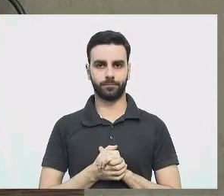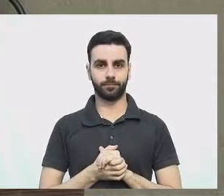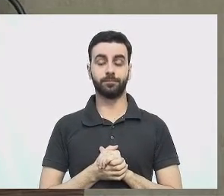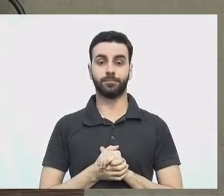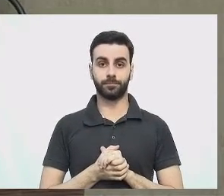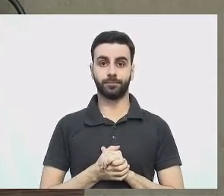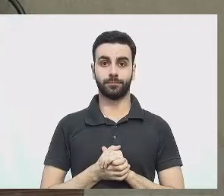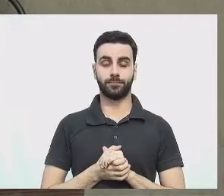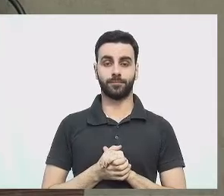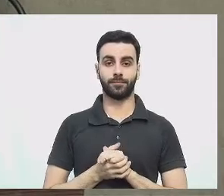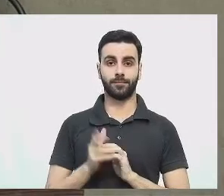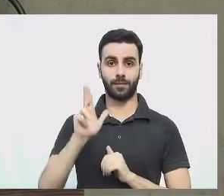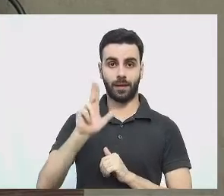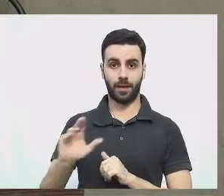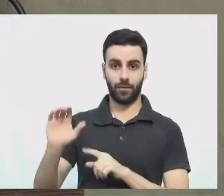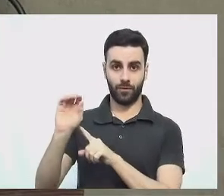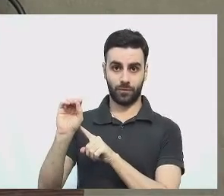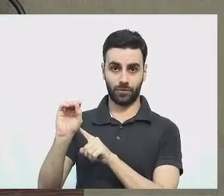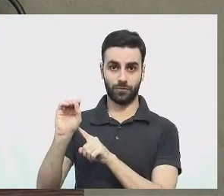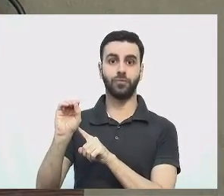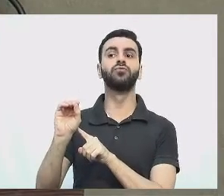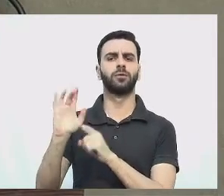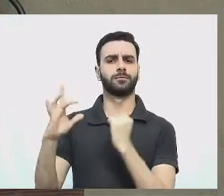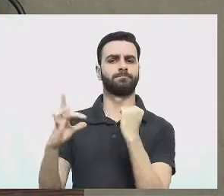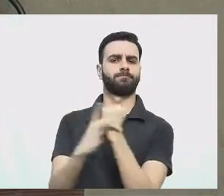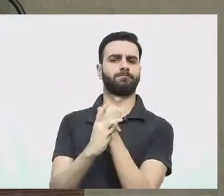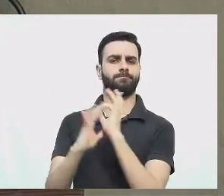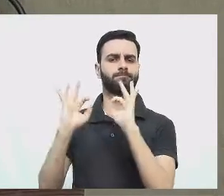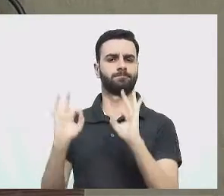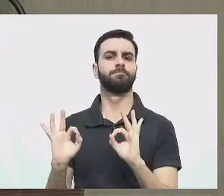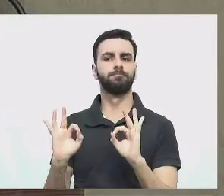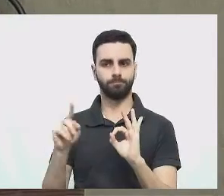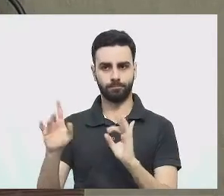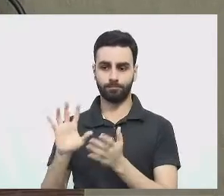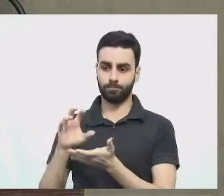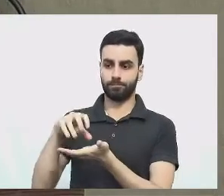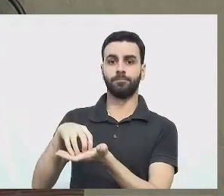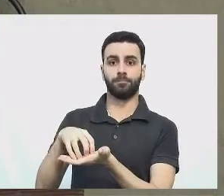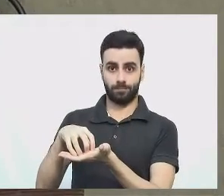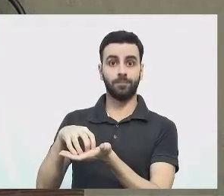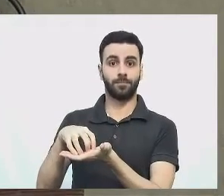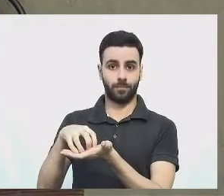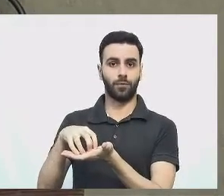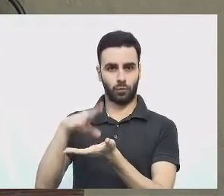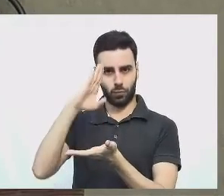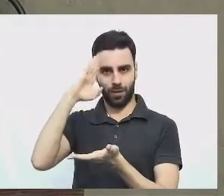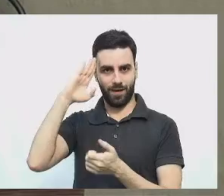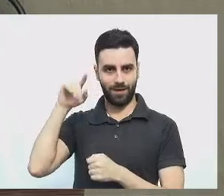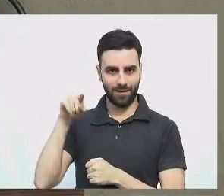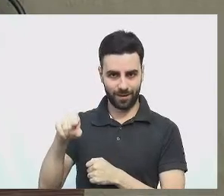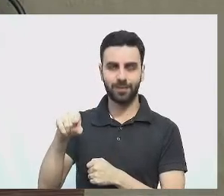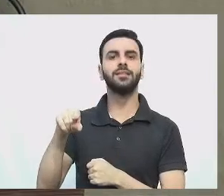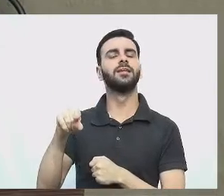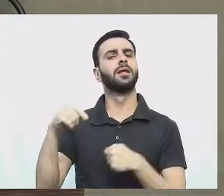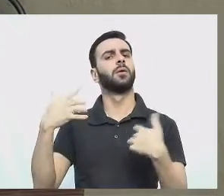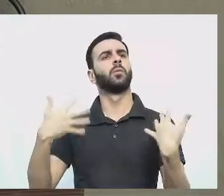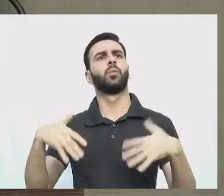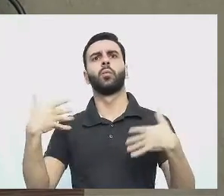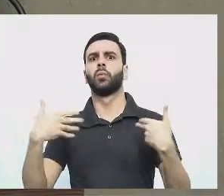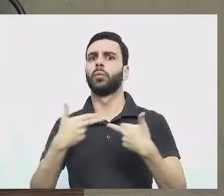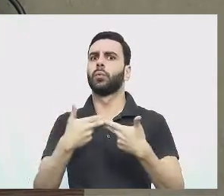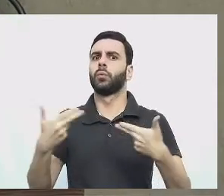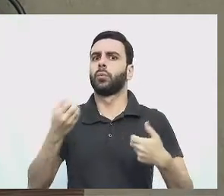A faculdade está sólida, é um centro universitário que nos trouxe muitas